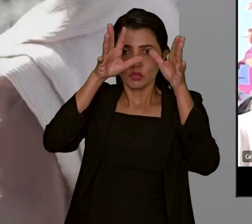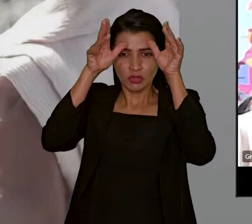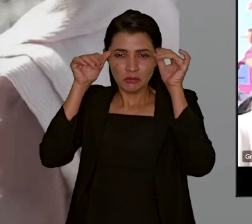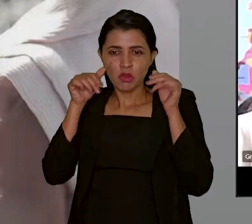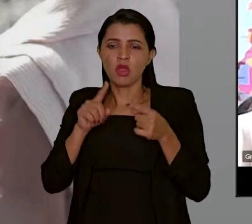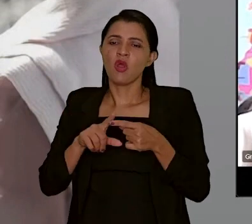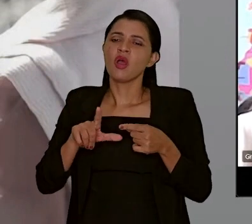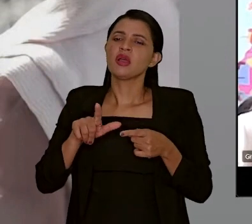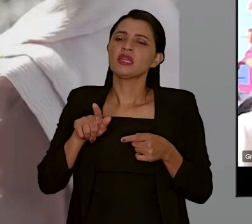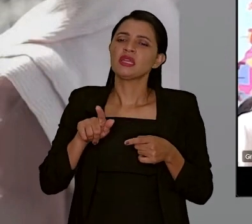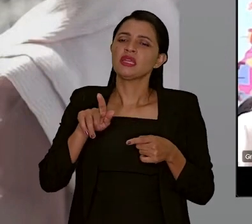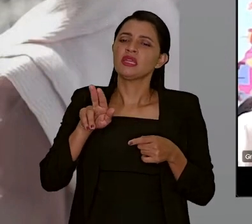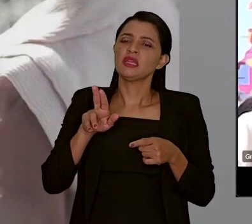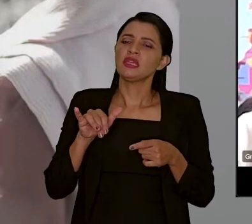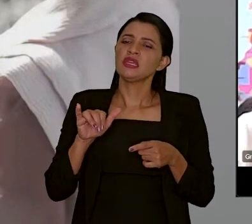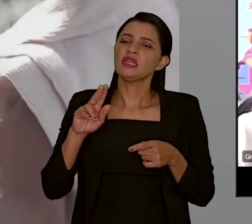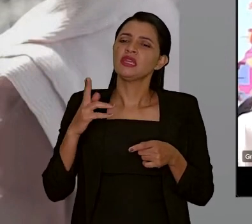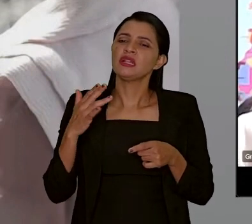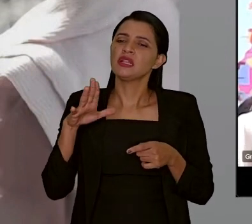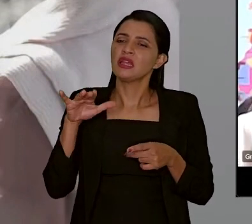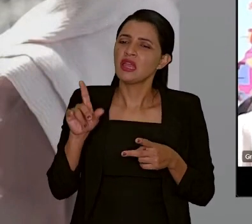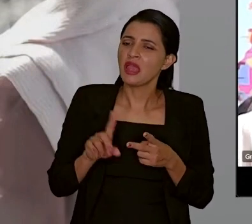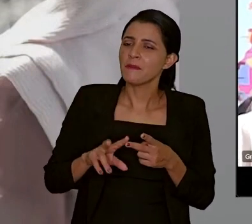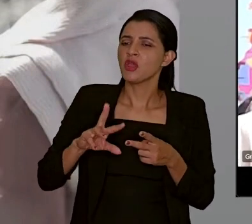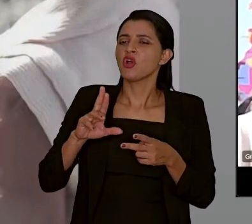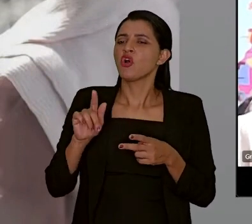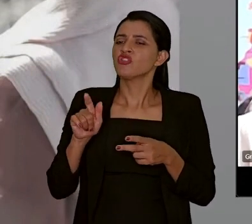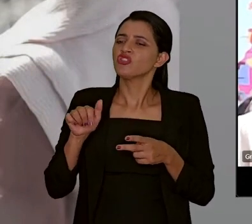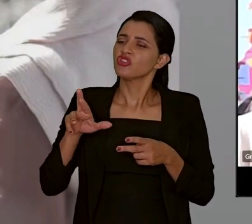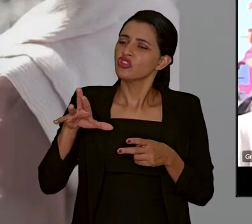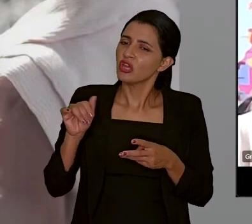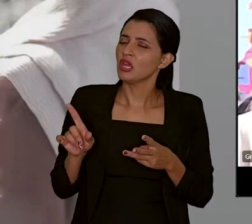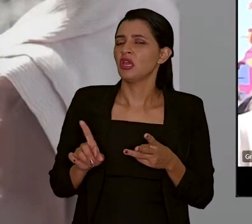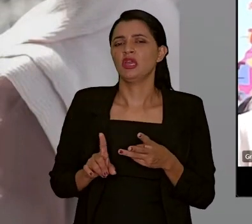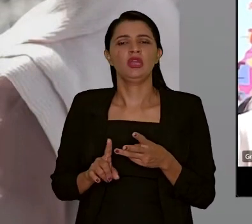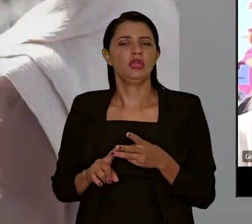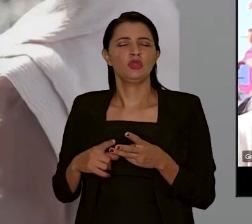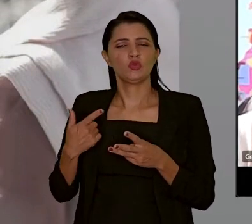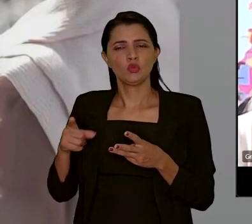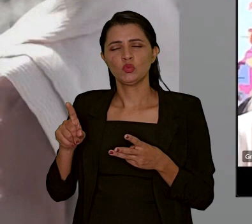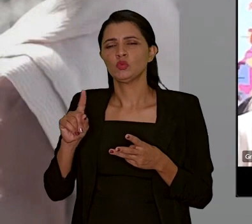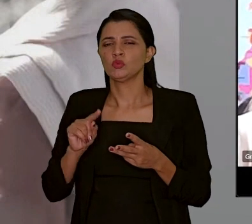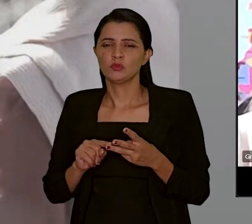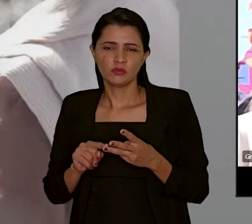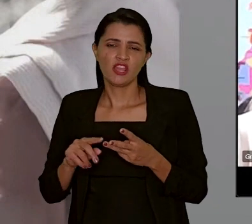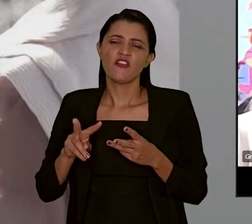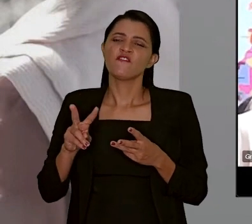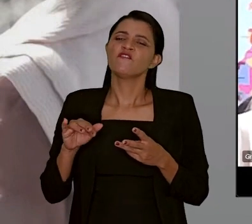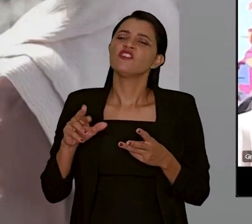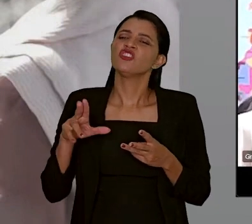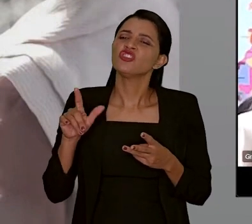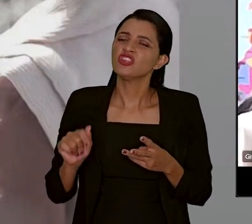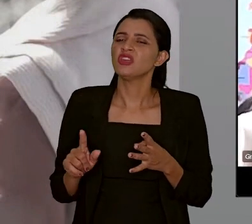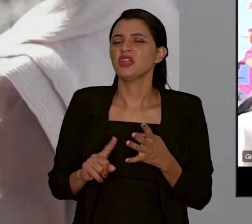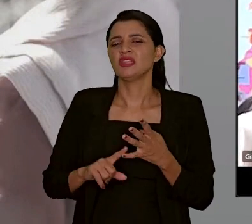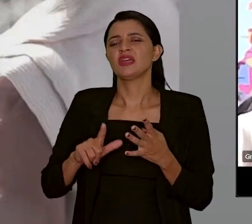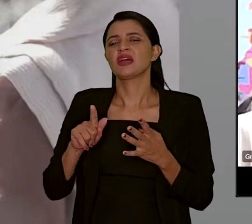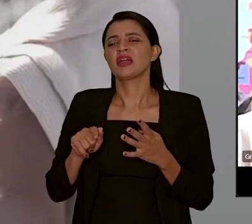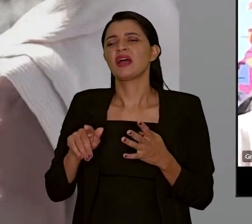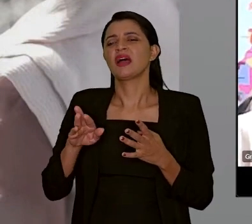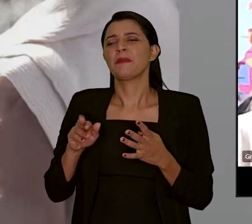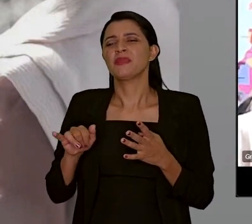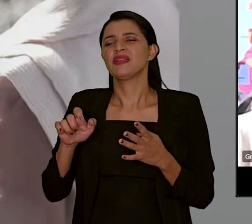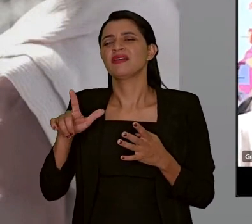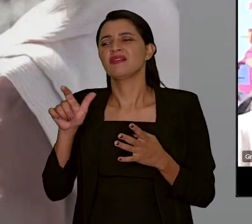o Rogério, a Virgínia e a Daniele, incentivamos os